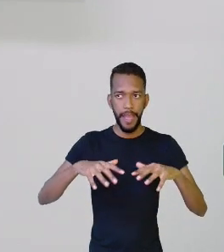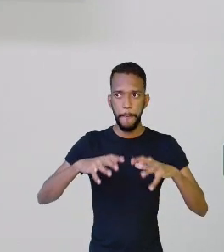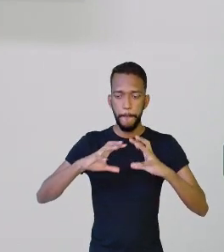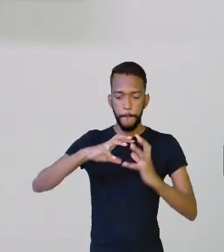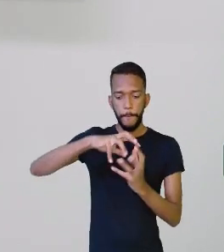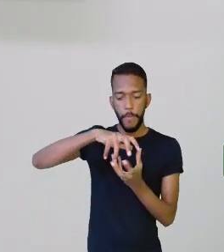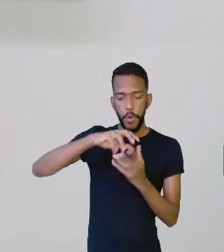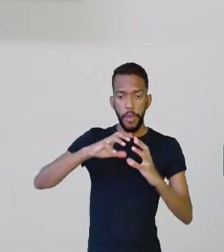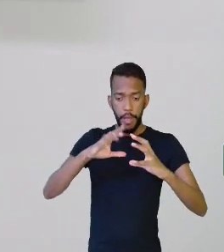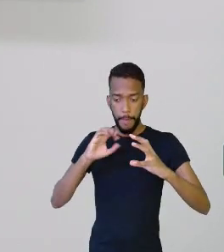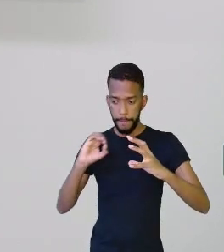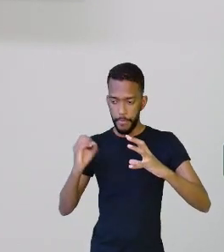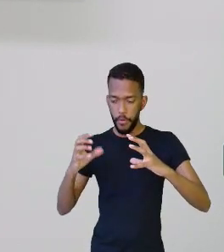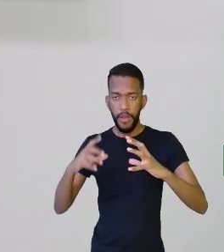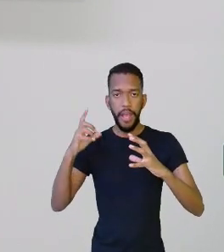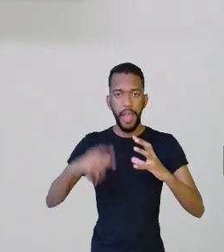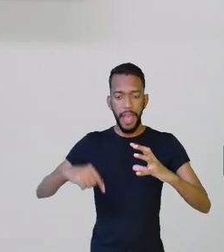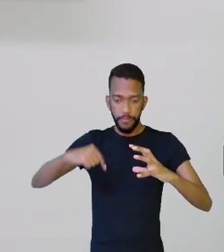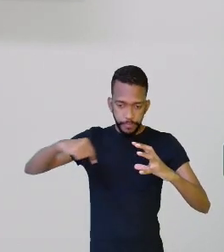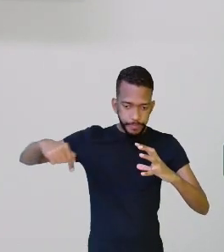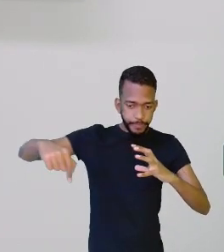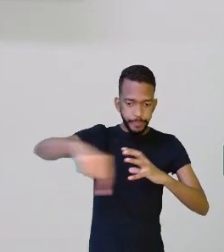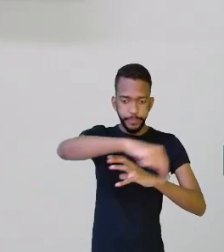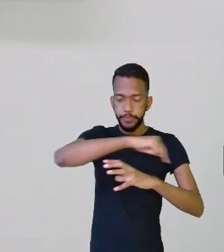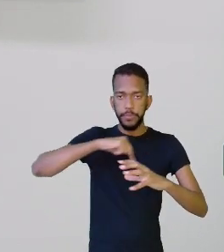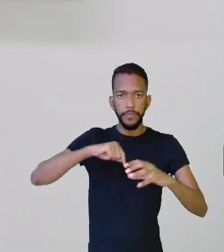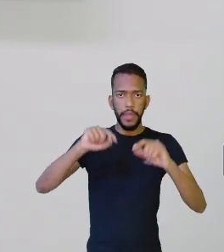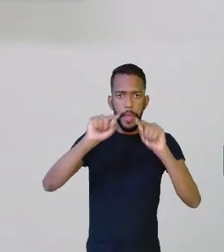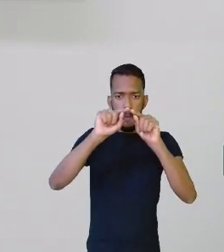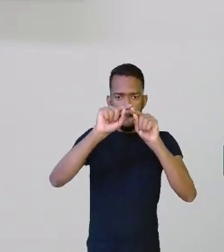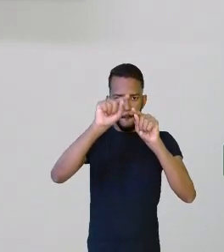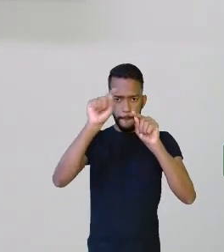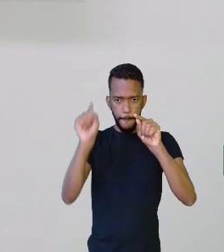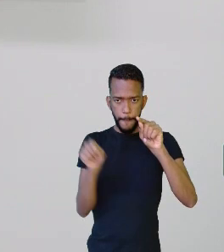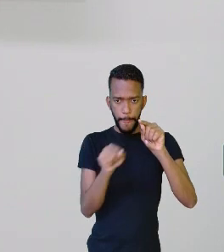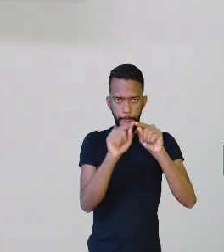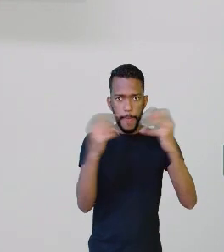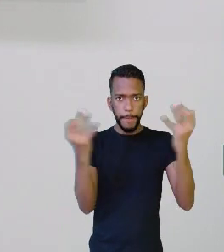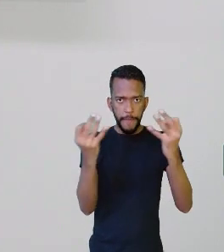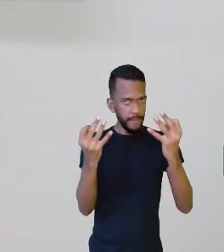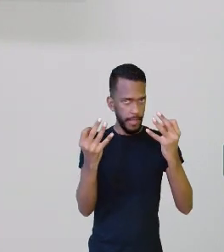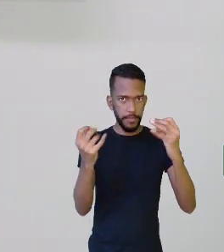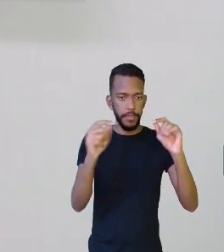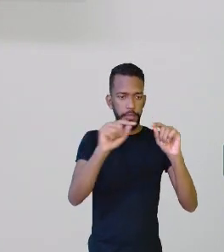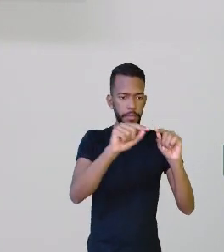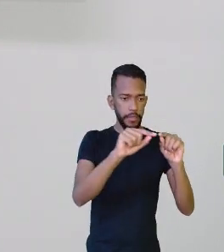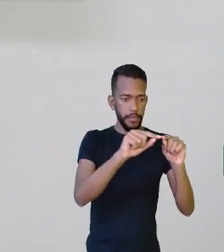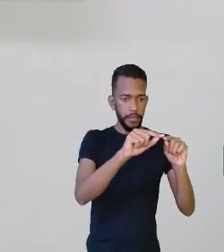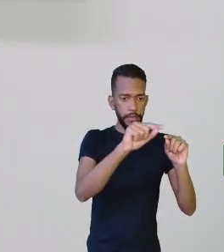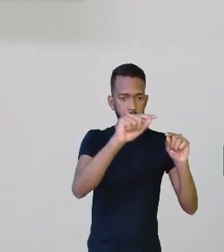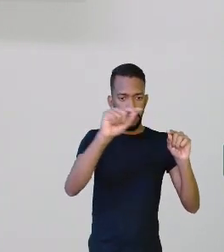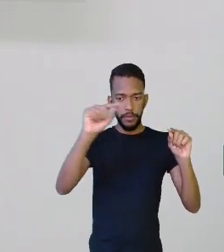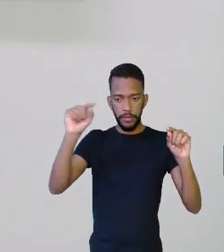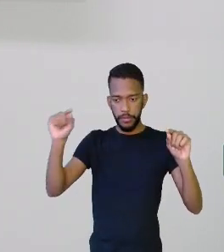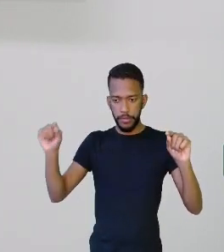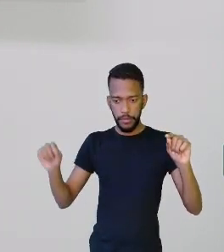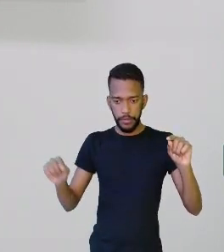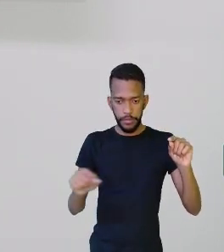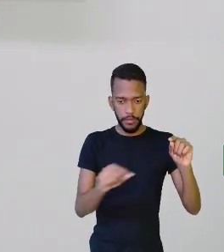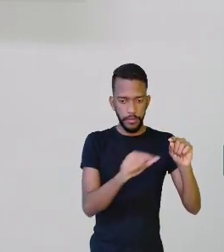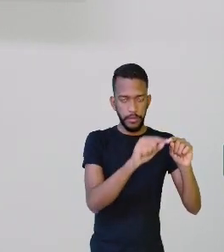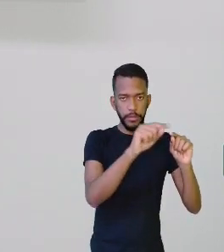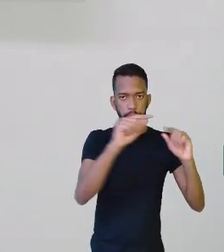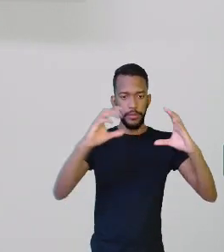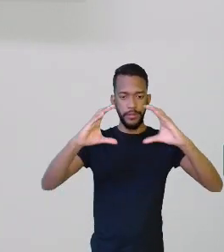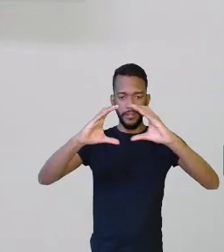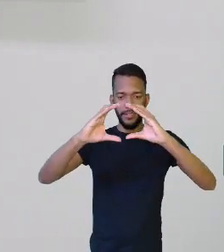um movimento totalmente arredondado. Ela tem uma forma elíptica e ela é um pouquinho achatada. E